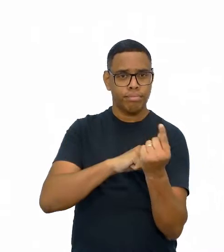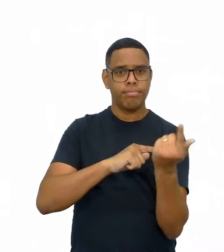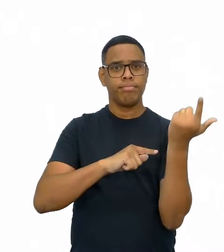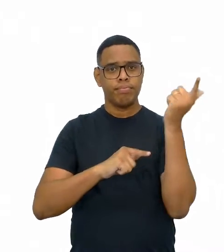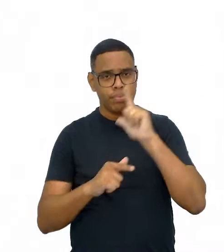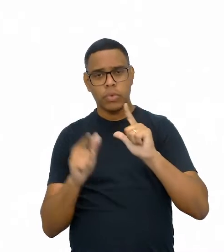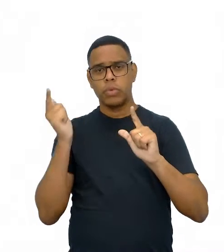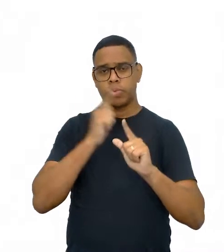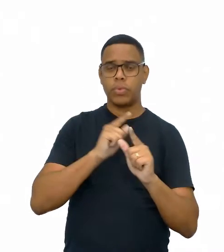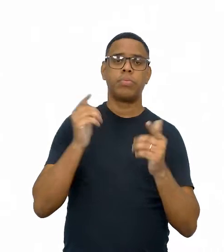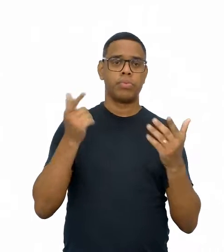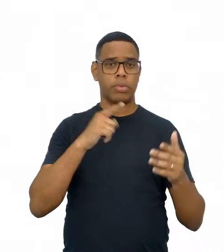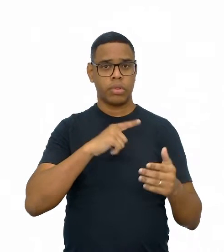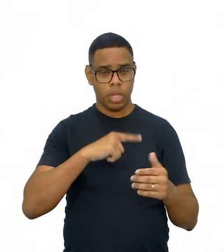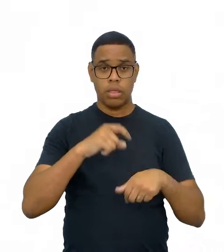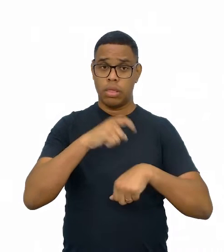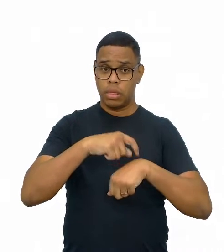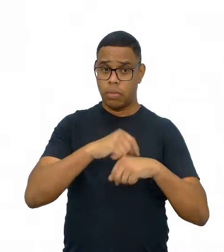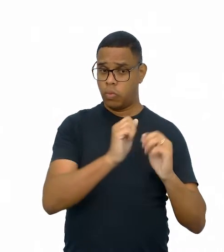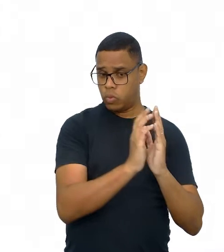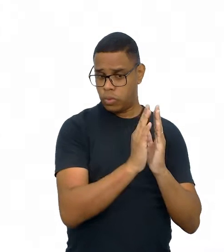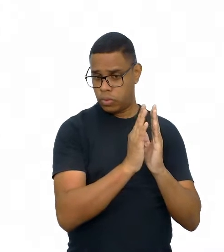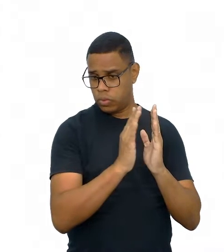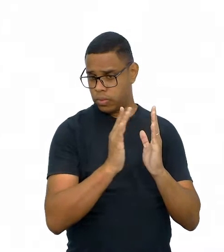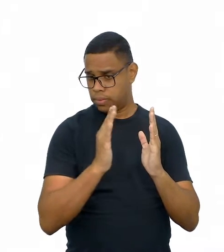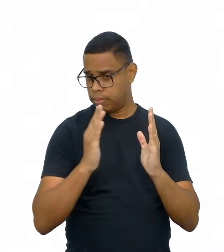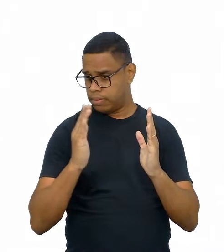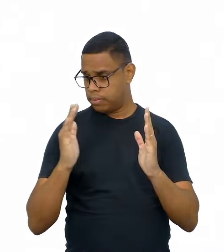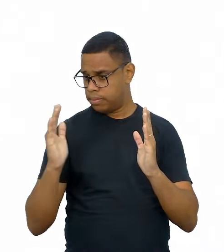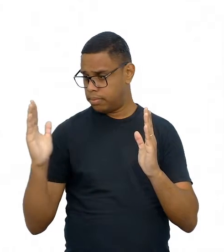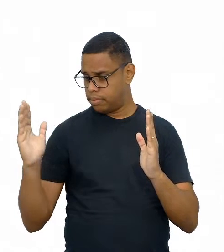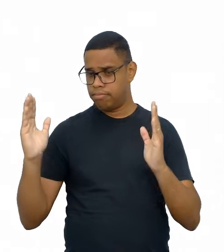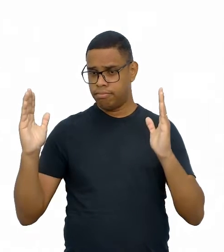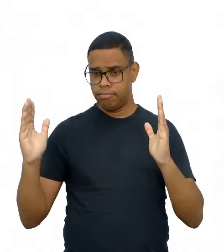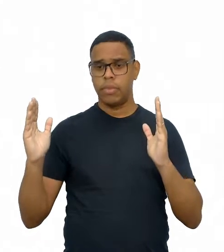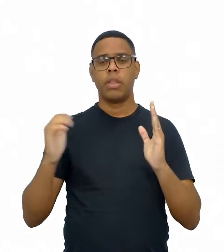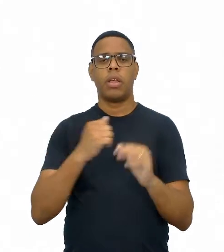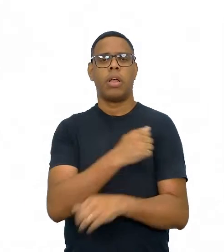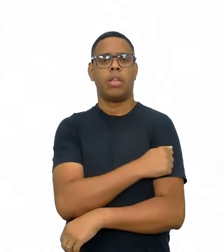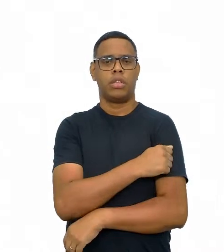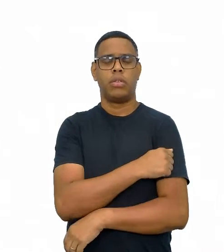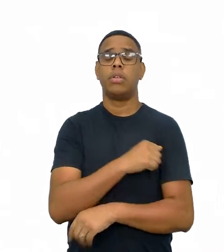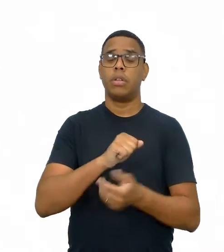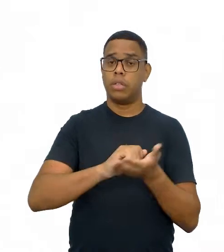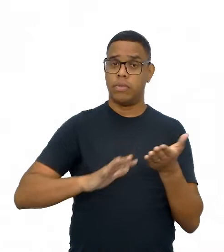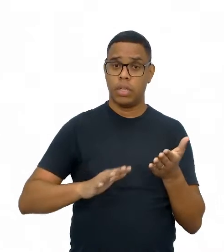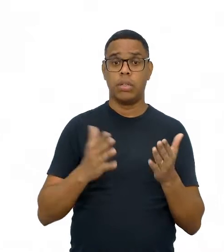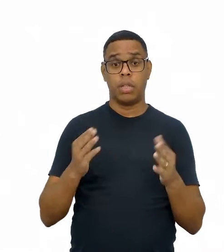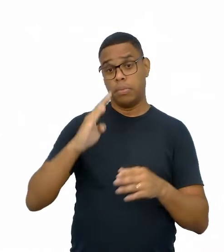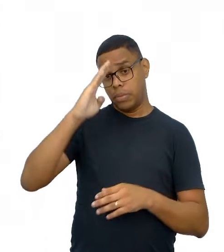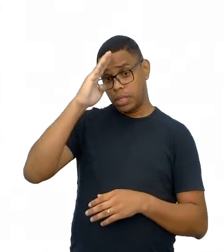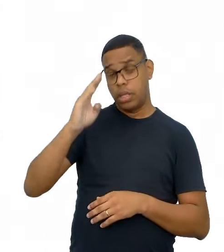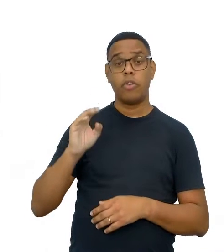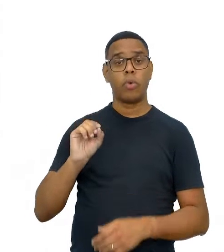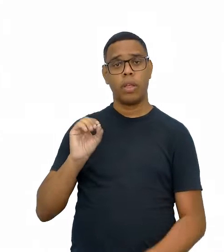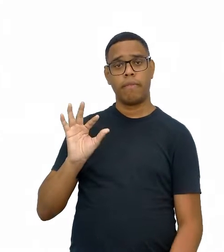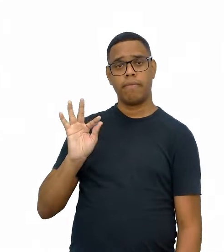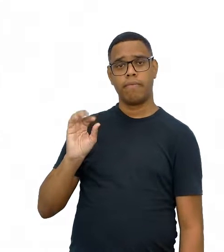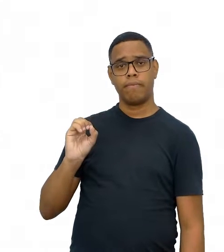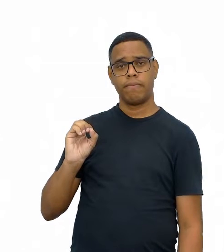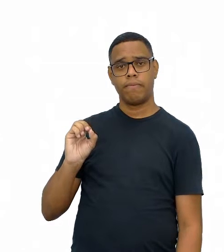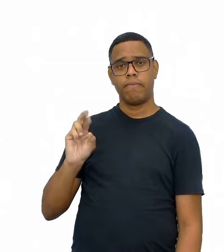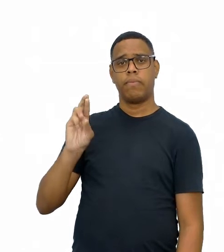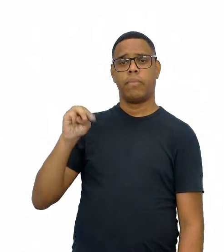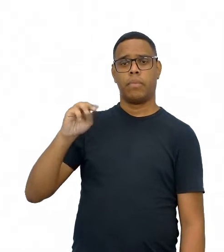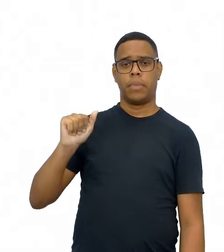resultados alcançados durante o desenvolvimento das atividades. É principalmente através da avaliação formativa que o